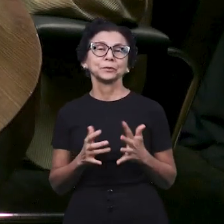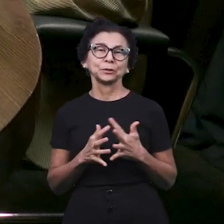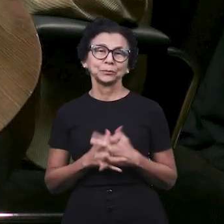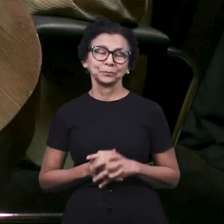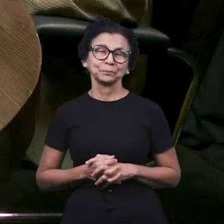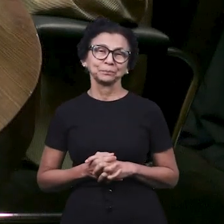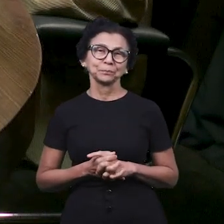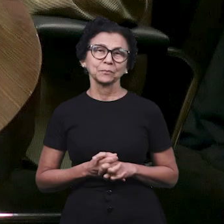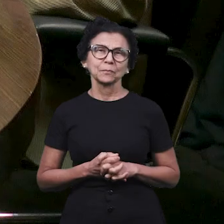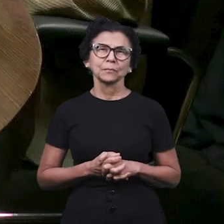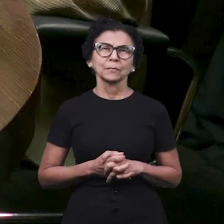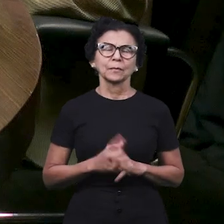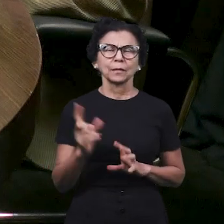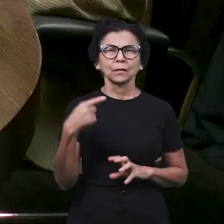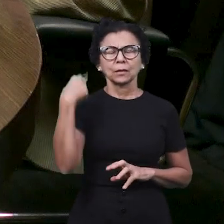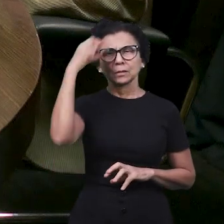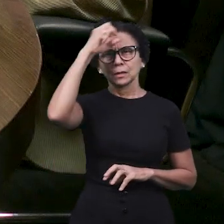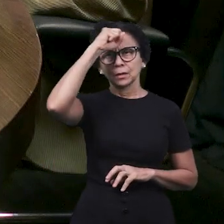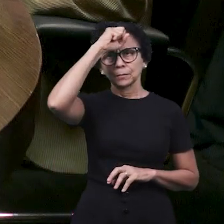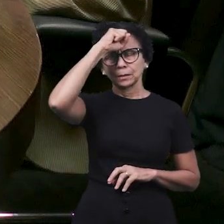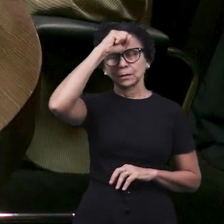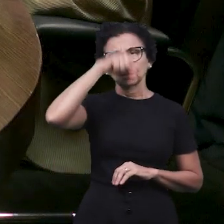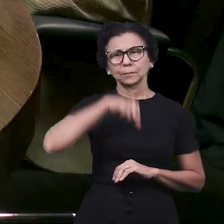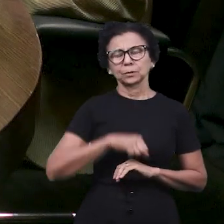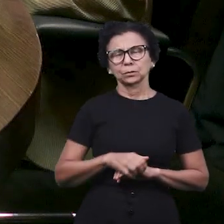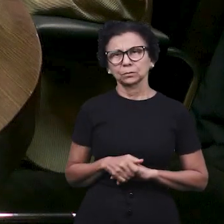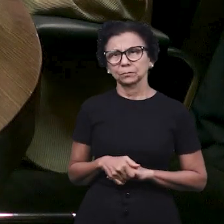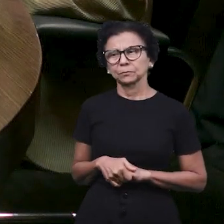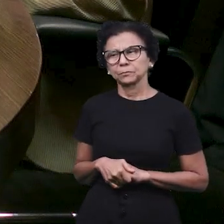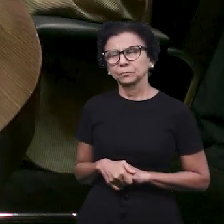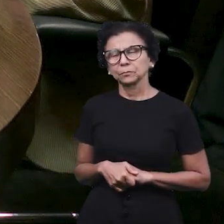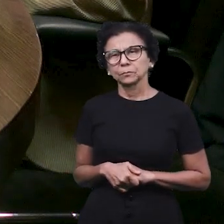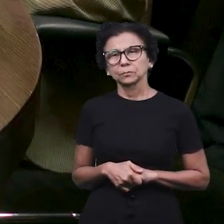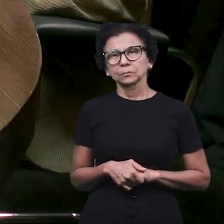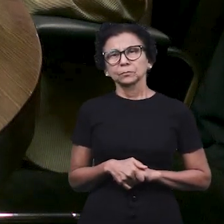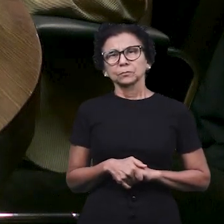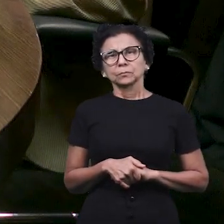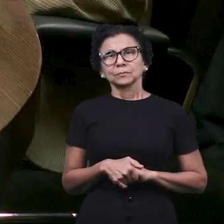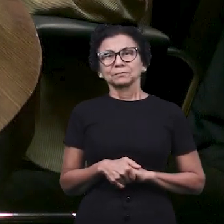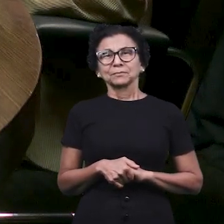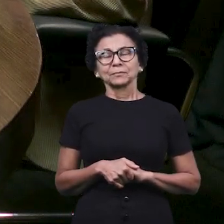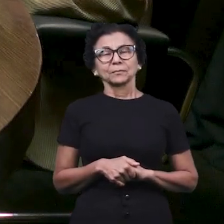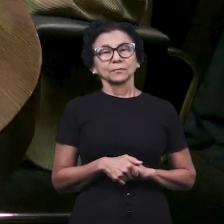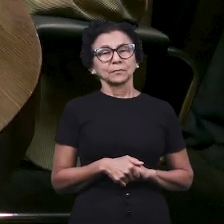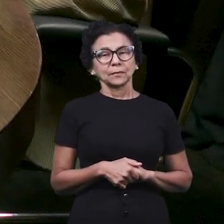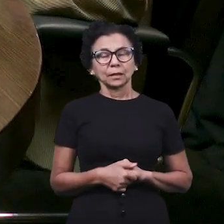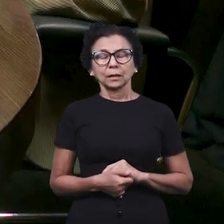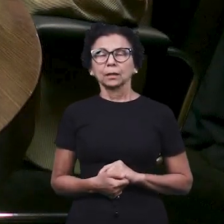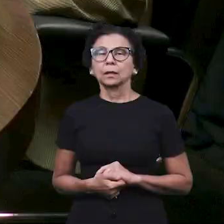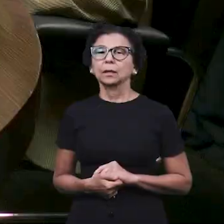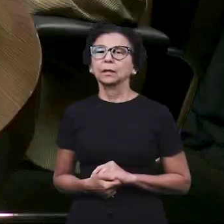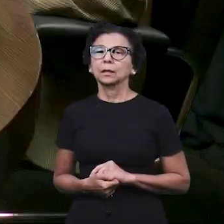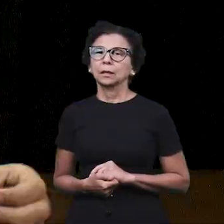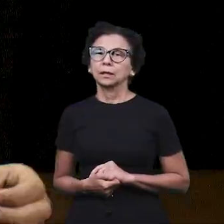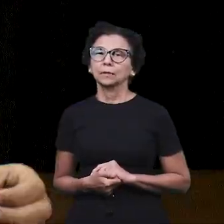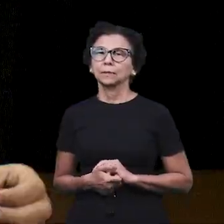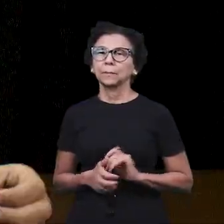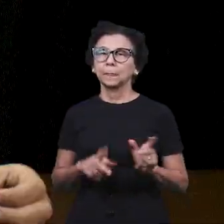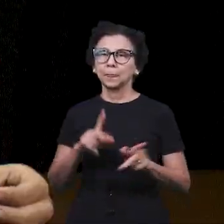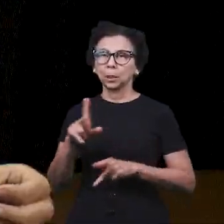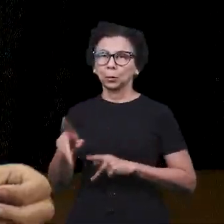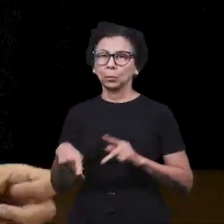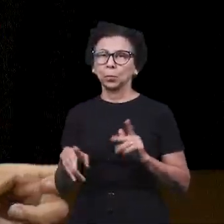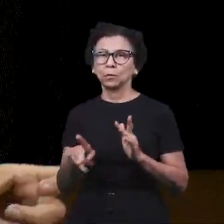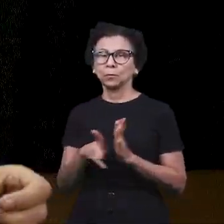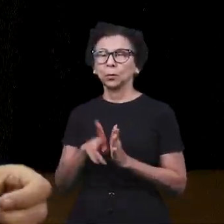temos aprendido que o jovem encontrará dentro da parentela, ou seja, dentro do